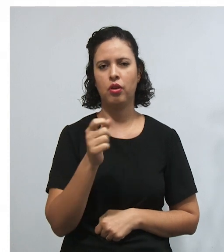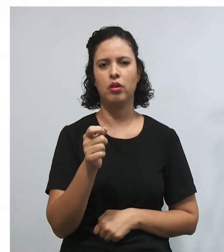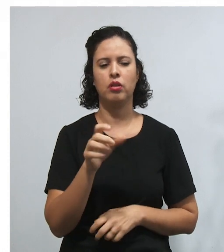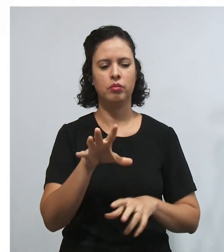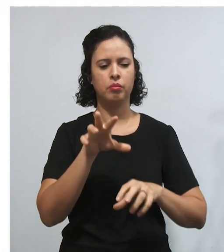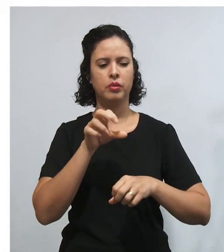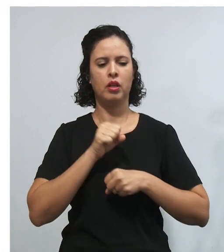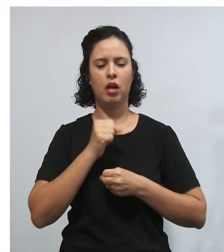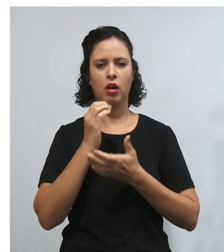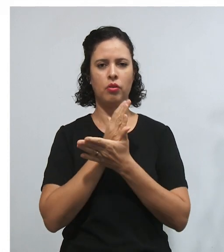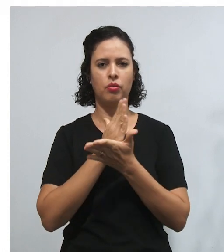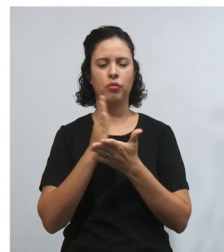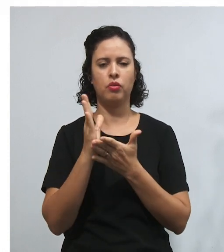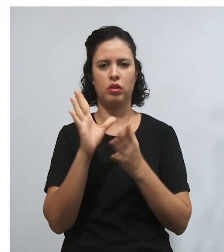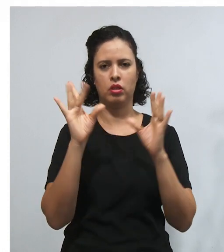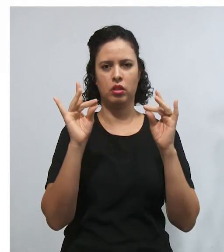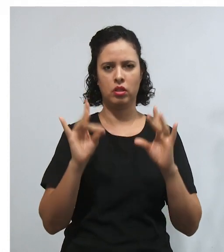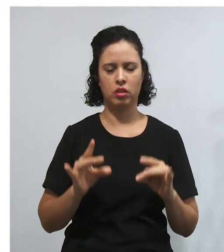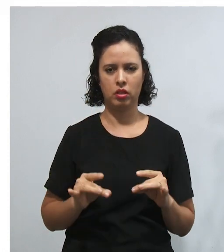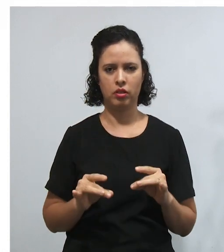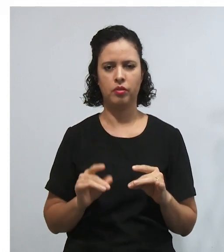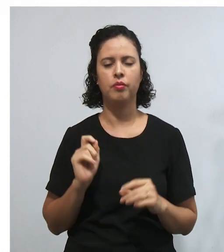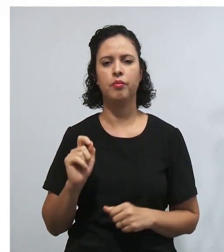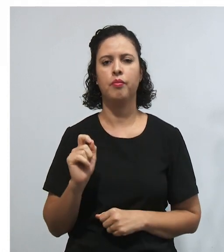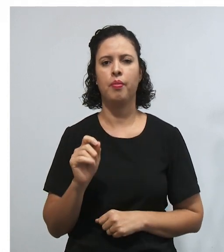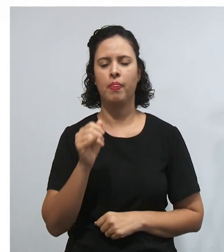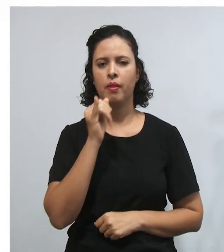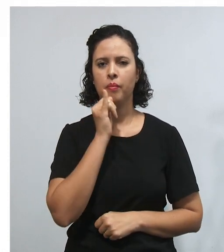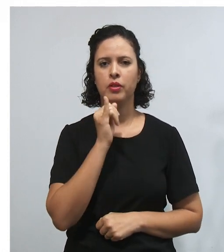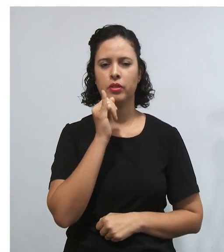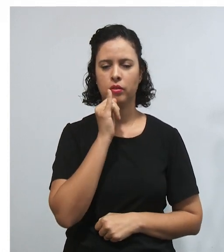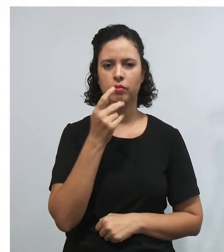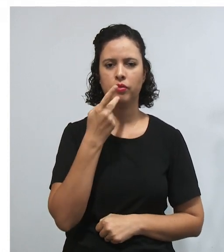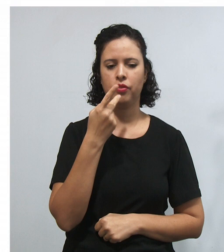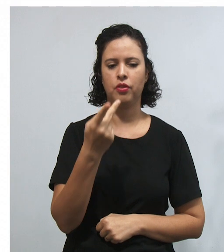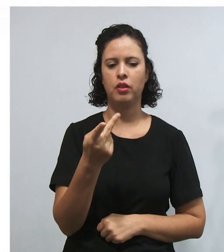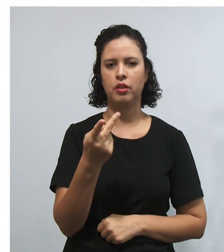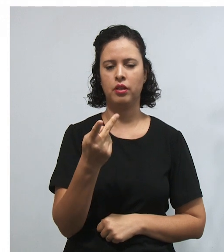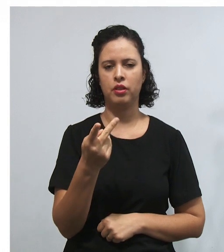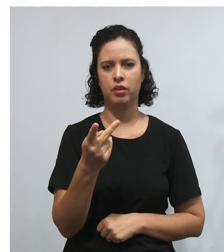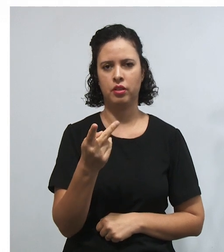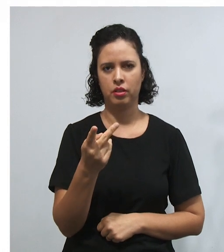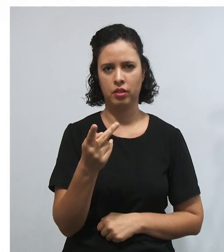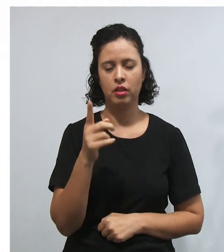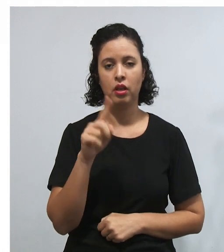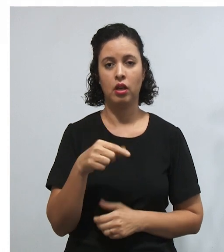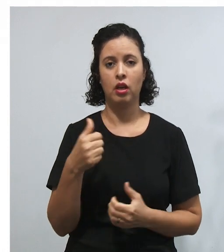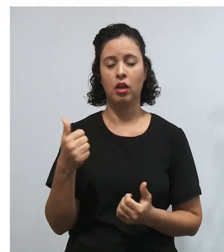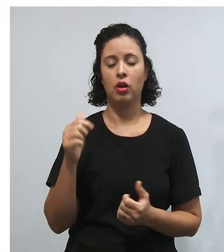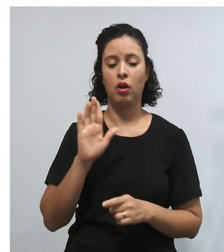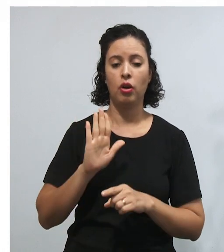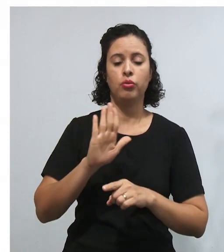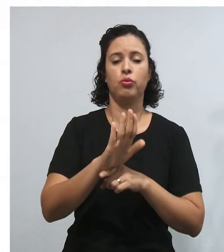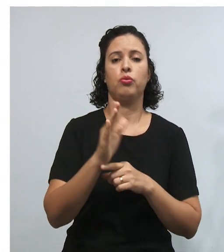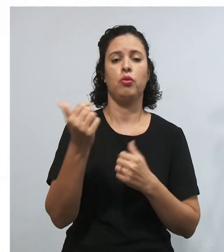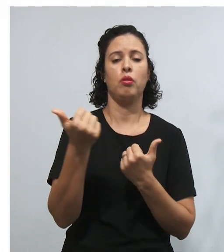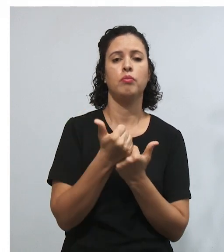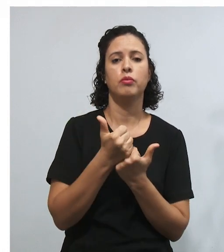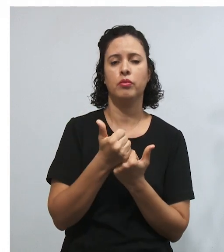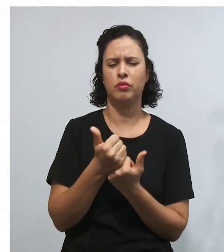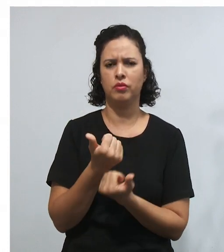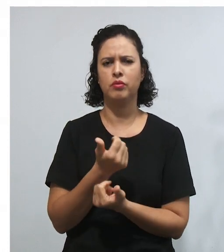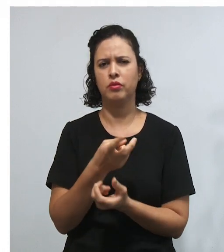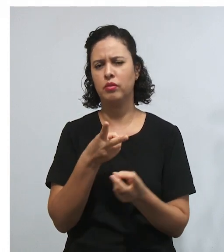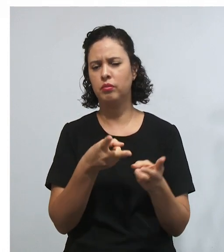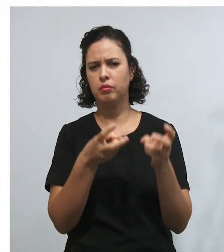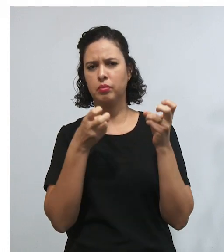alguns detalhes, porque essa questão, por exemplo, aqui quando eu falo, ó, com o auxílio, vocês vão ver que isso